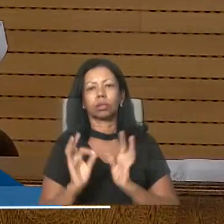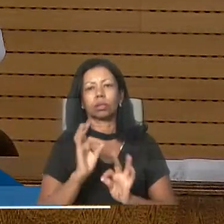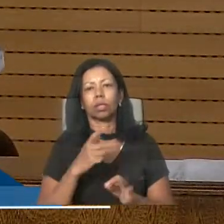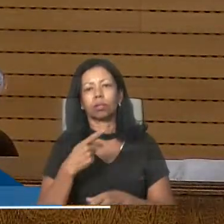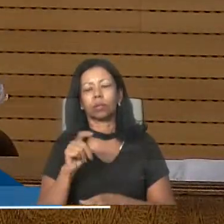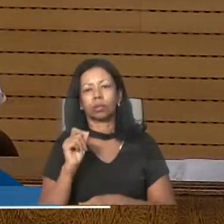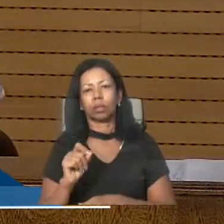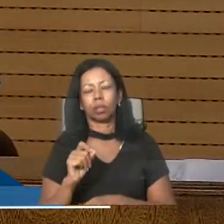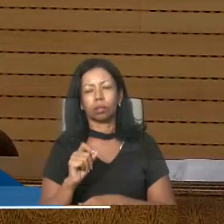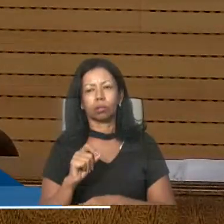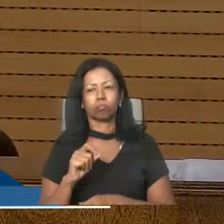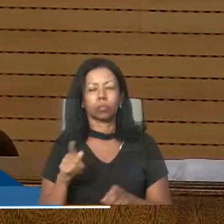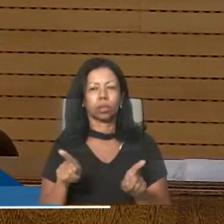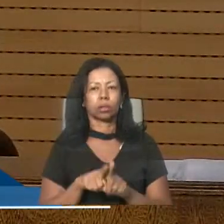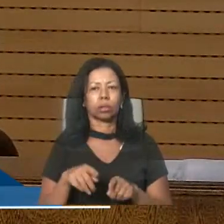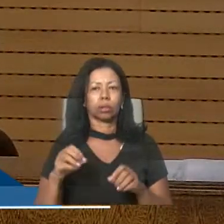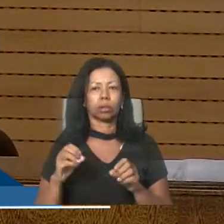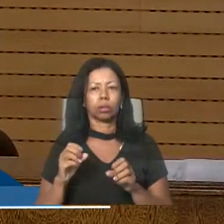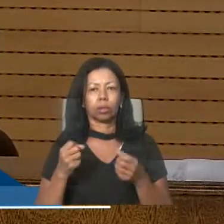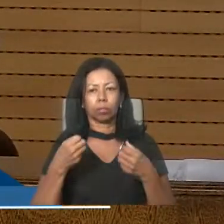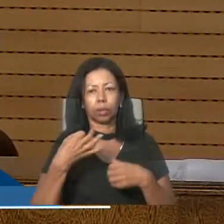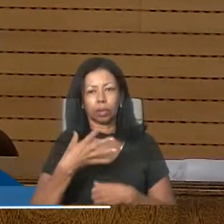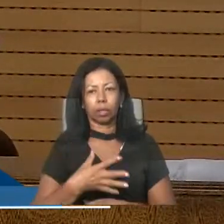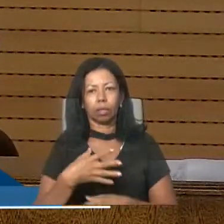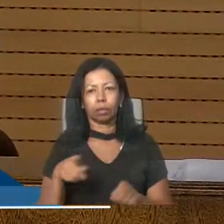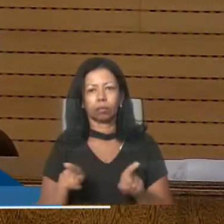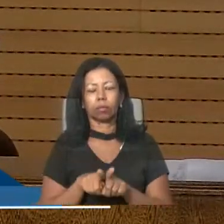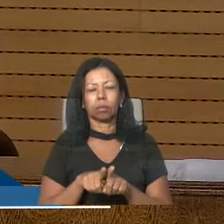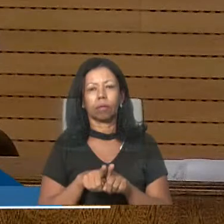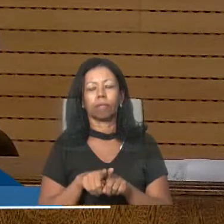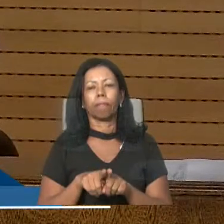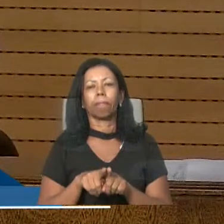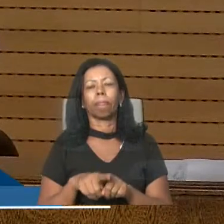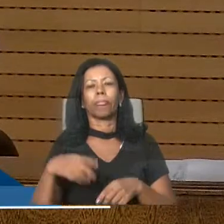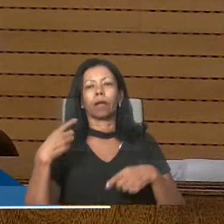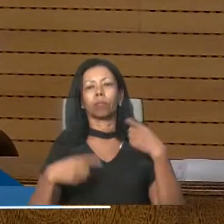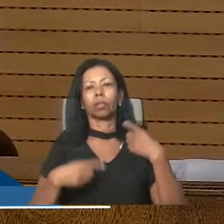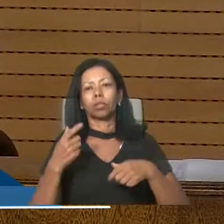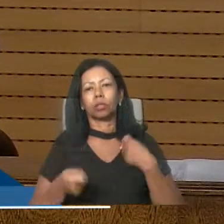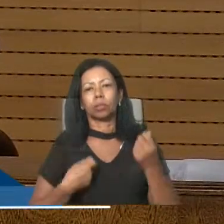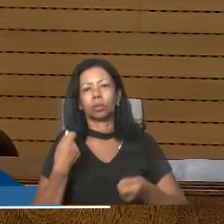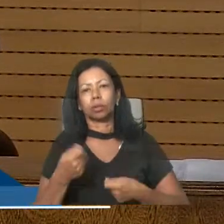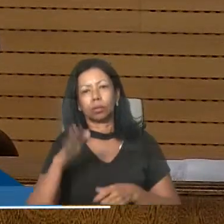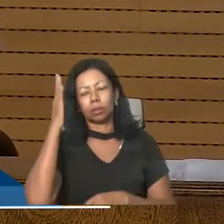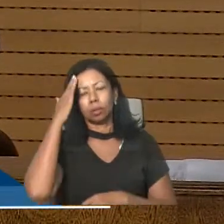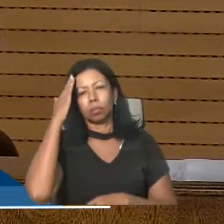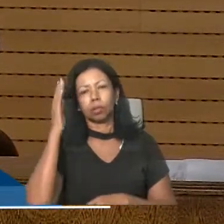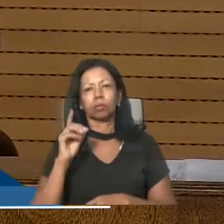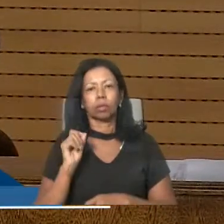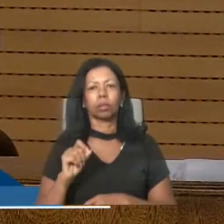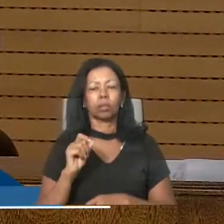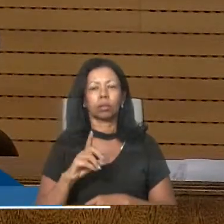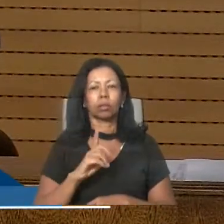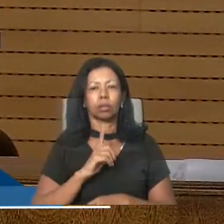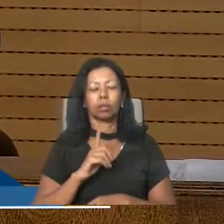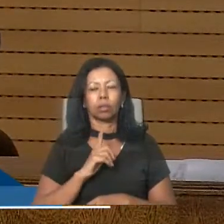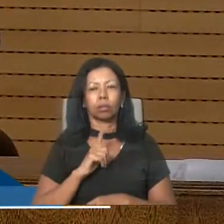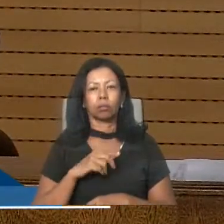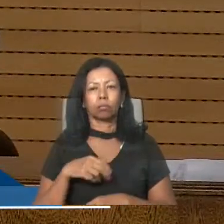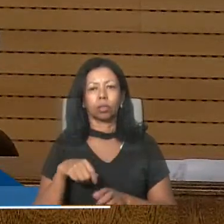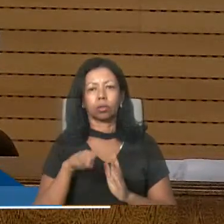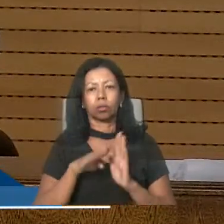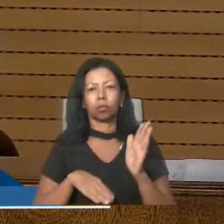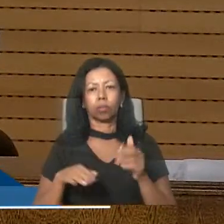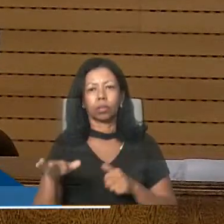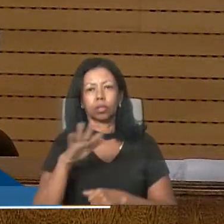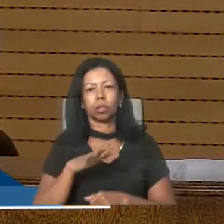nas seguintes diretrizes. Descentralização política administrativa, cabendo à coordenação e às normas gerais,